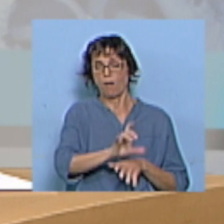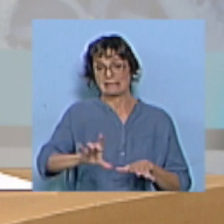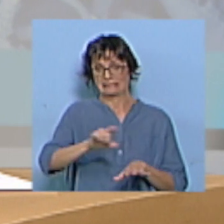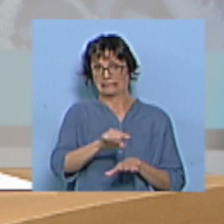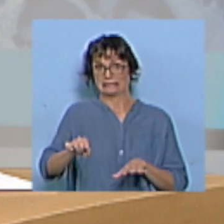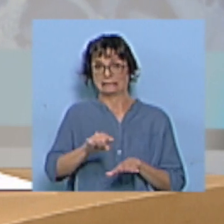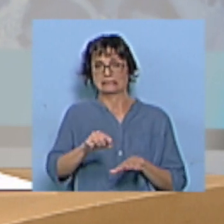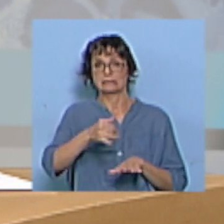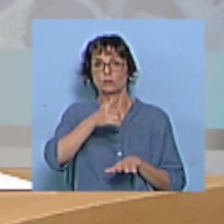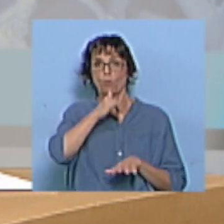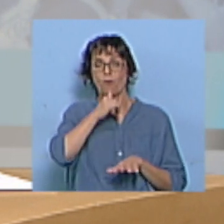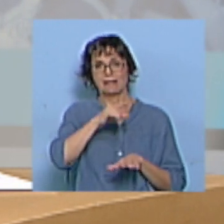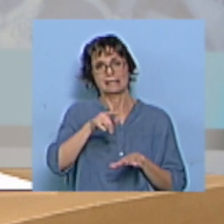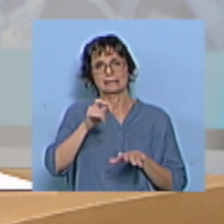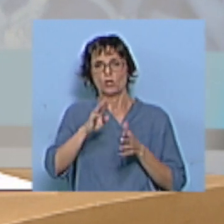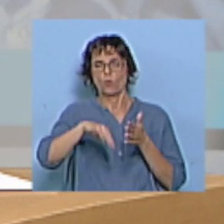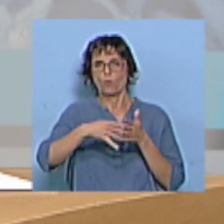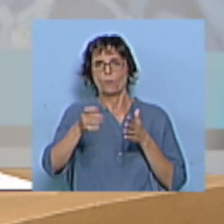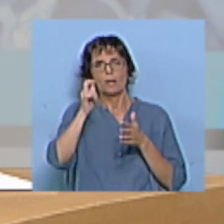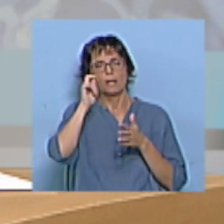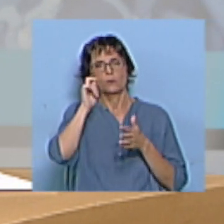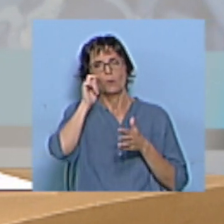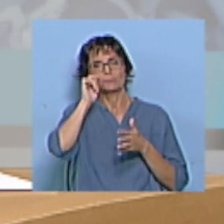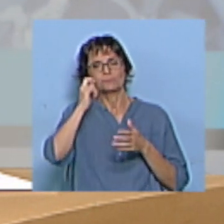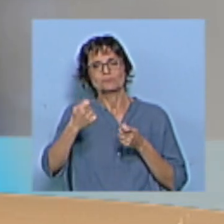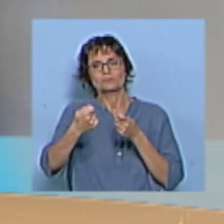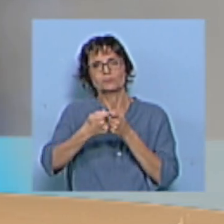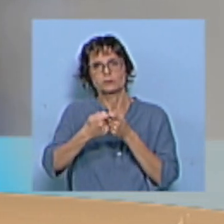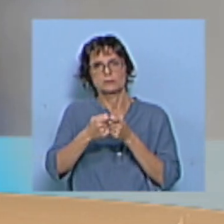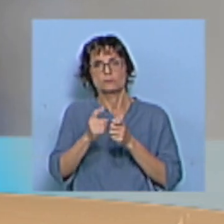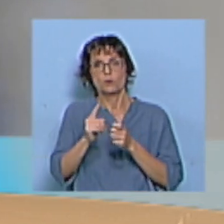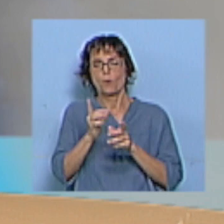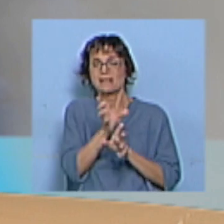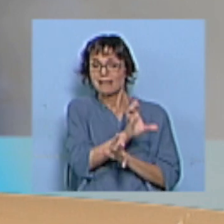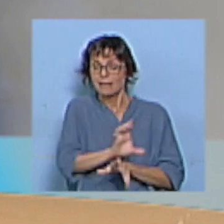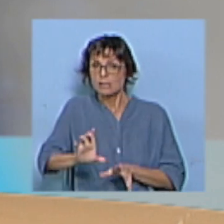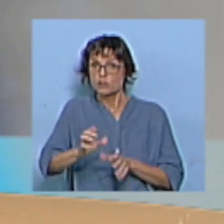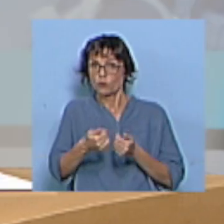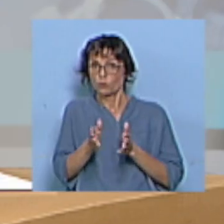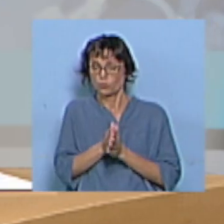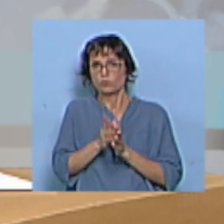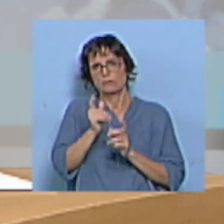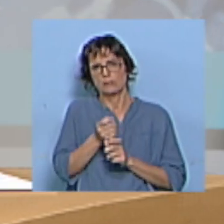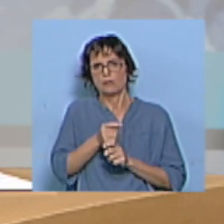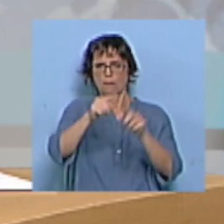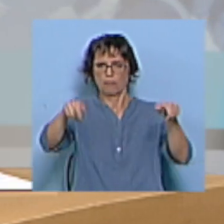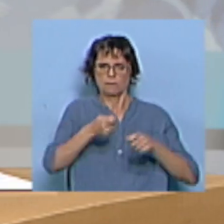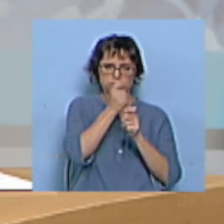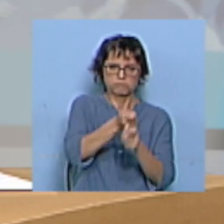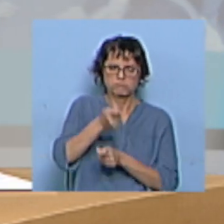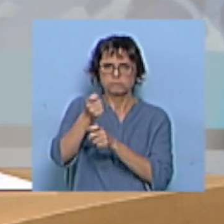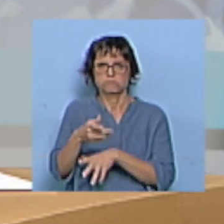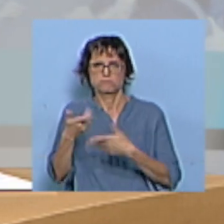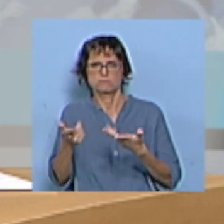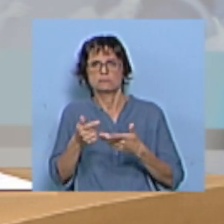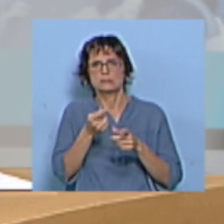plano específico para o turismo, é um plano específico para a região algarvia, que tem mais coisas, tem agricultura, tem as laranjas,